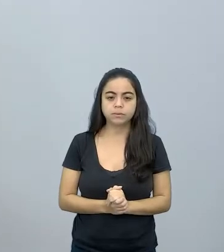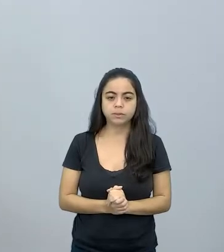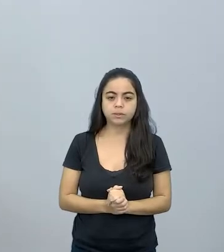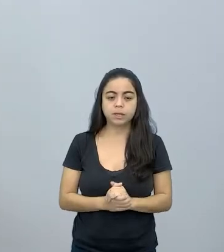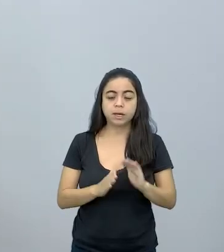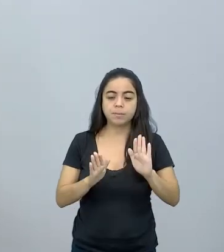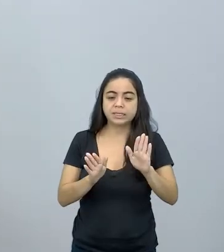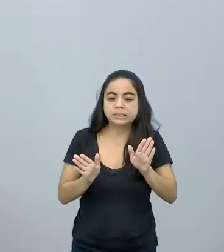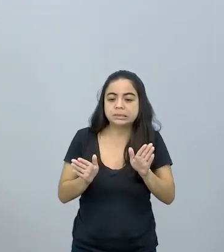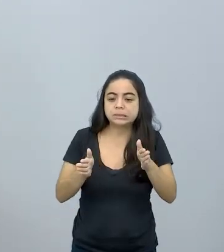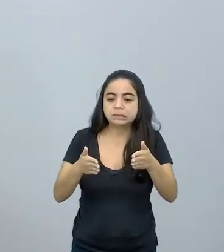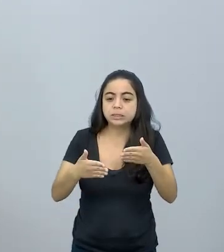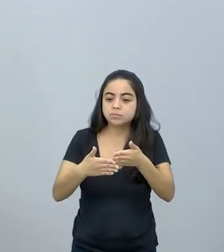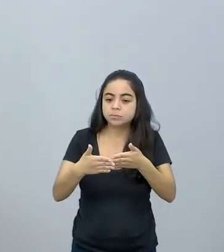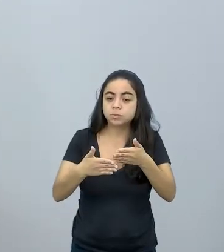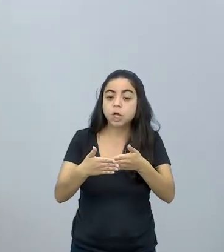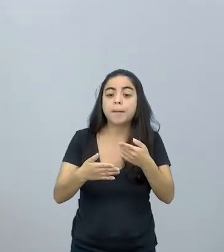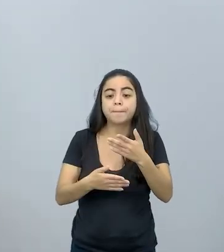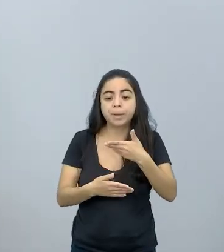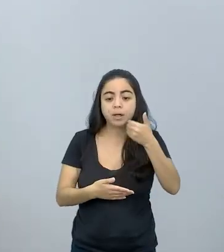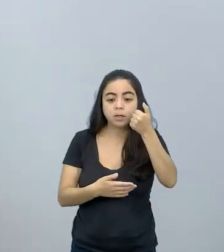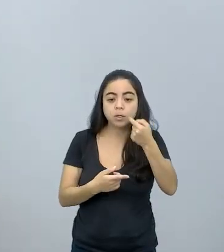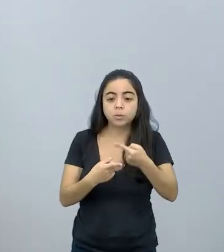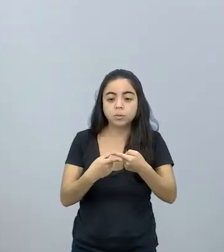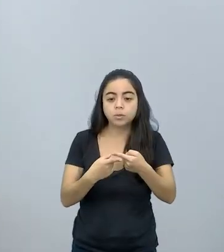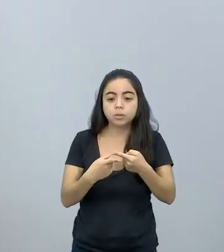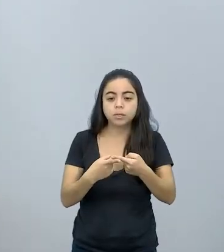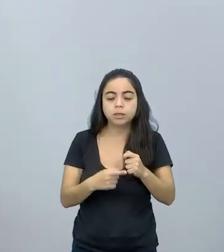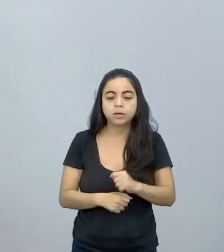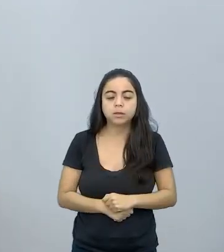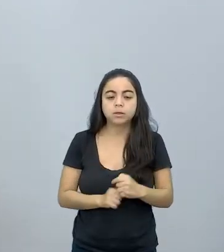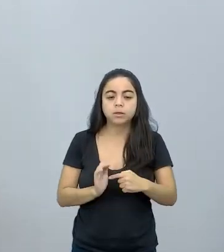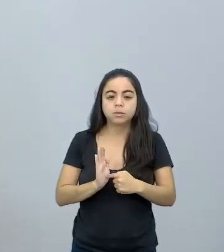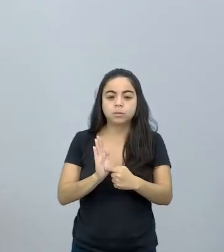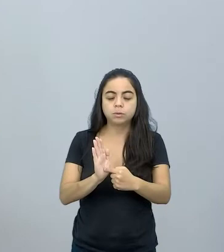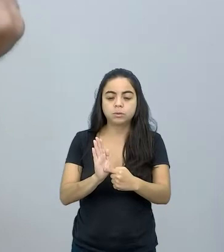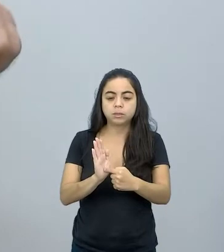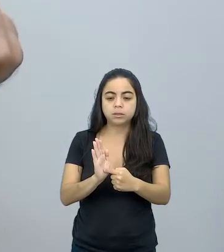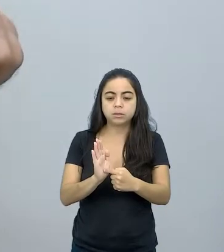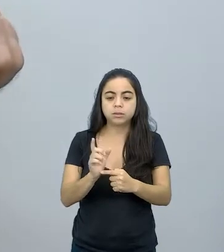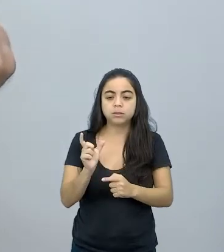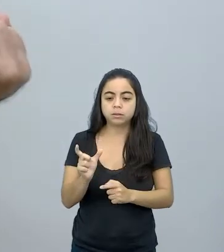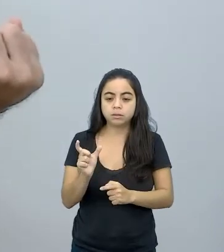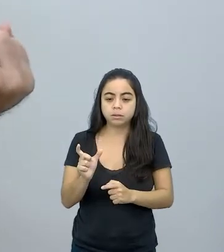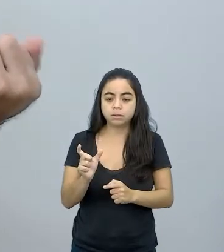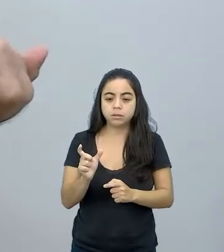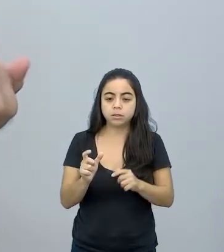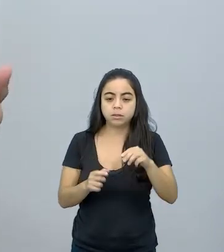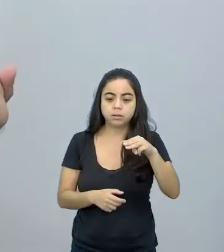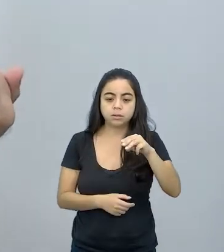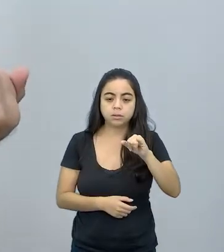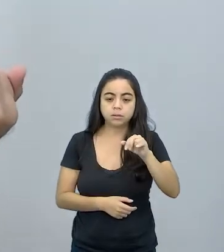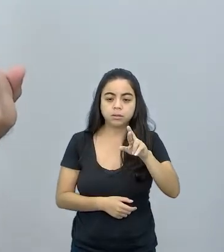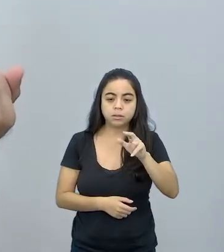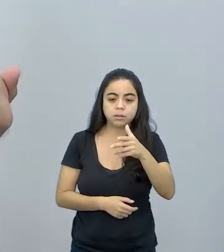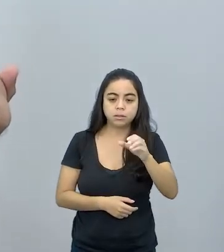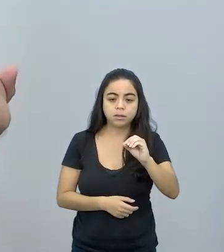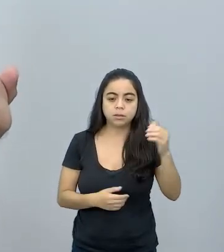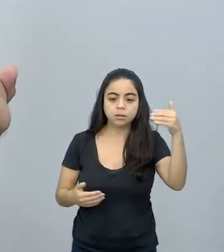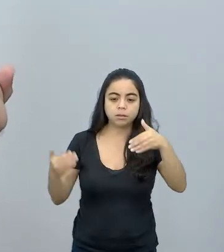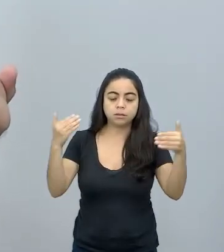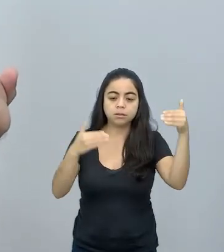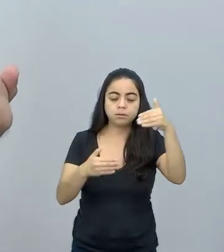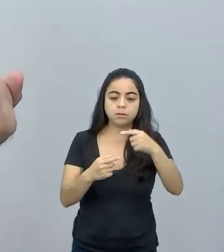eu já estou delimitando mais. Por quê? Porque eu coloquei um termo que é a imigração, que é esse fenômeno que nós estamos estudando ao